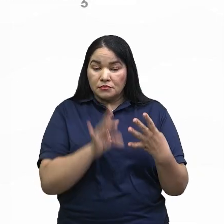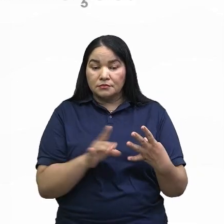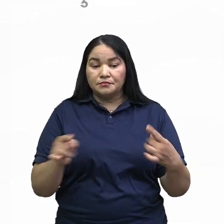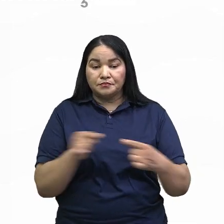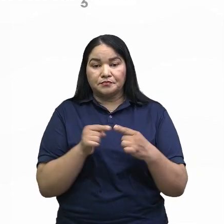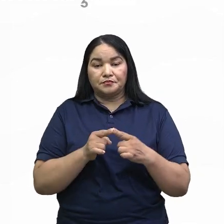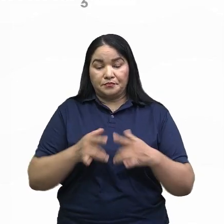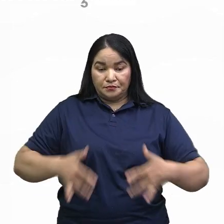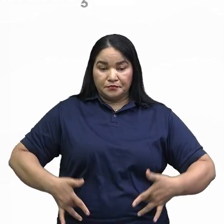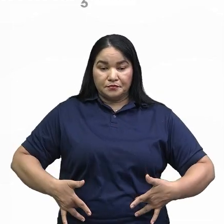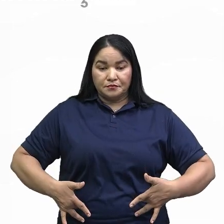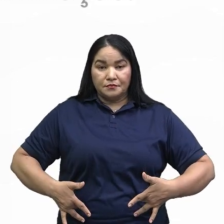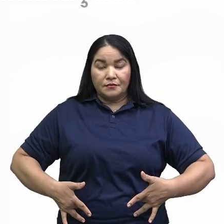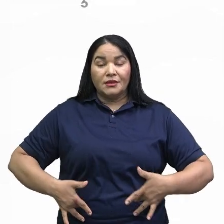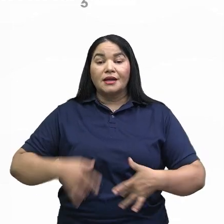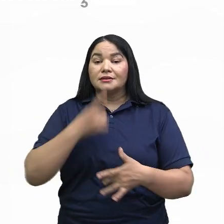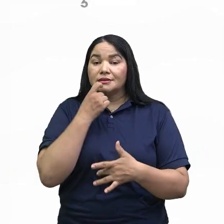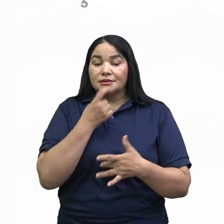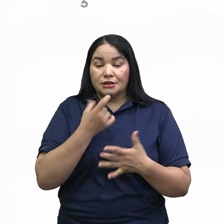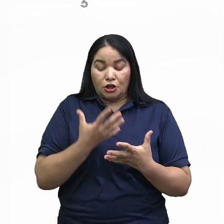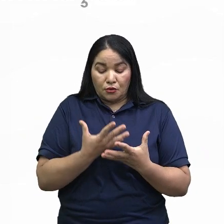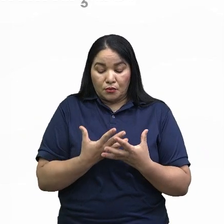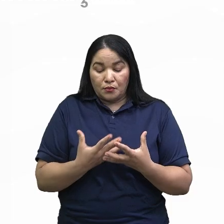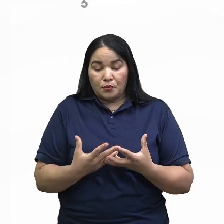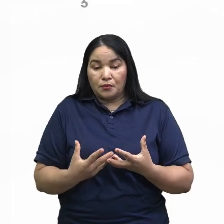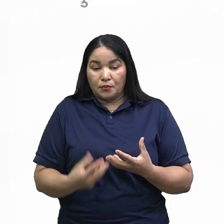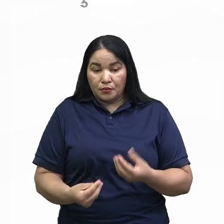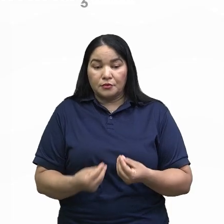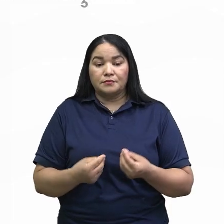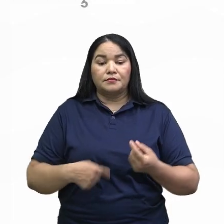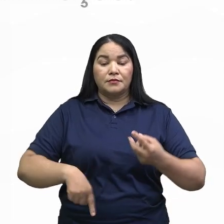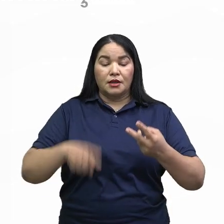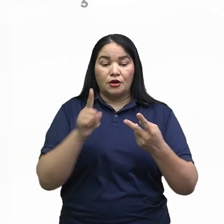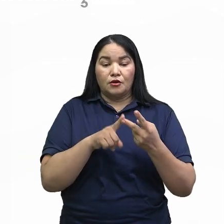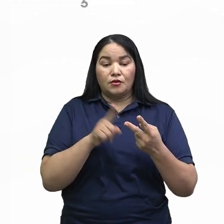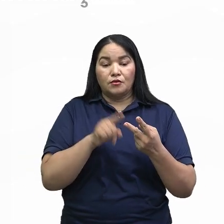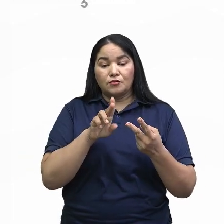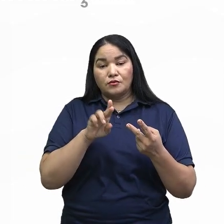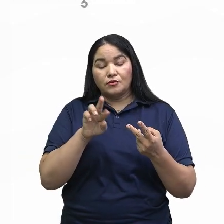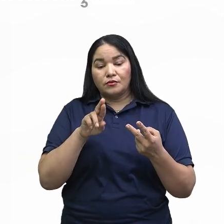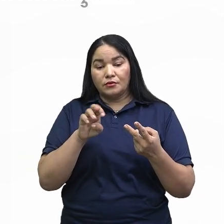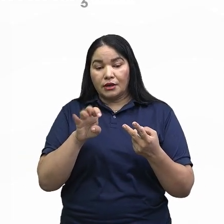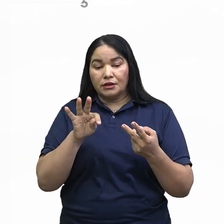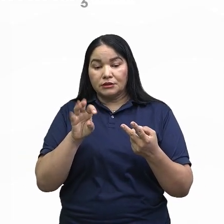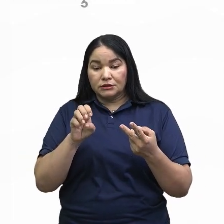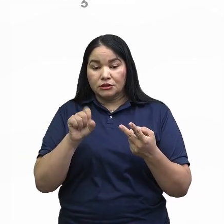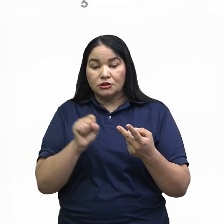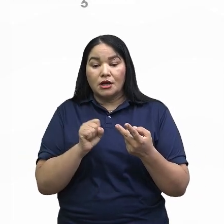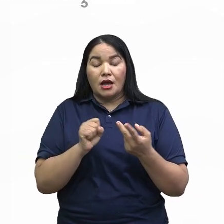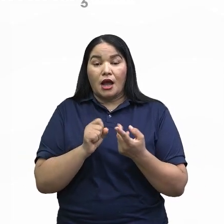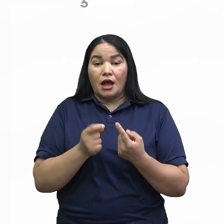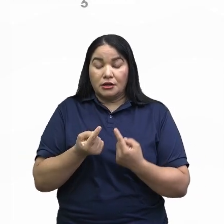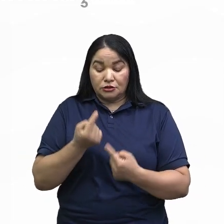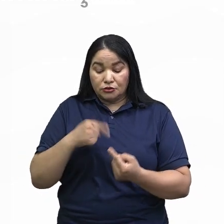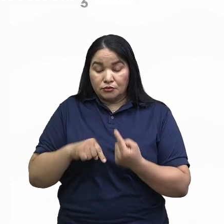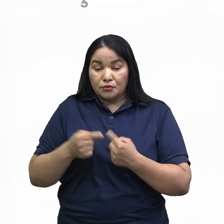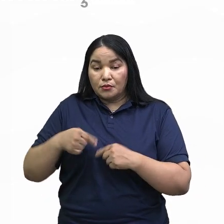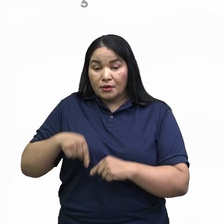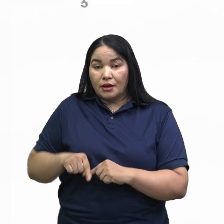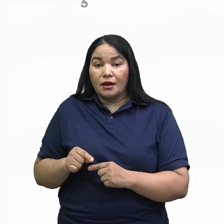rins filtram o sangue e produzem a urina. O uréteres transporta a urina dos rins até a